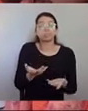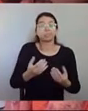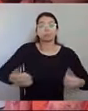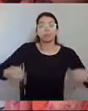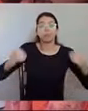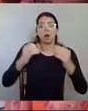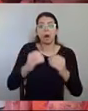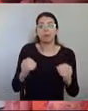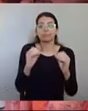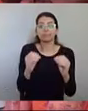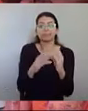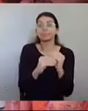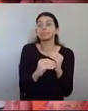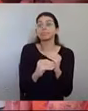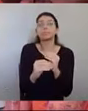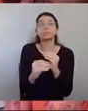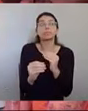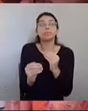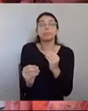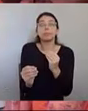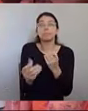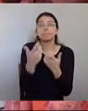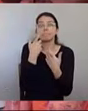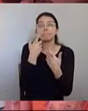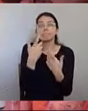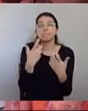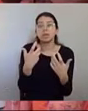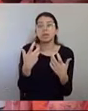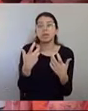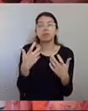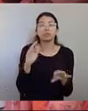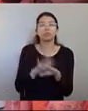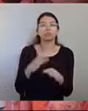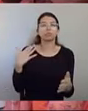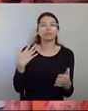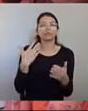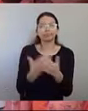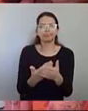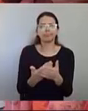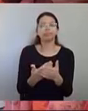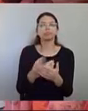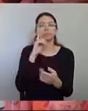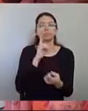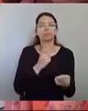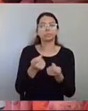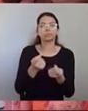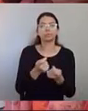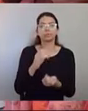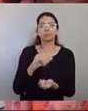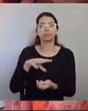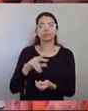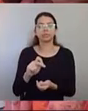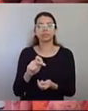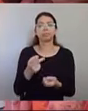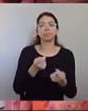um silêncio ensurdecedor, porque até agora nada se sabe quando temos uma das administradoras do CIMA como vereadora neste Executivo.